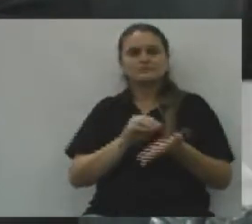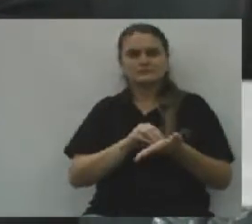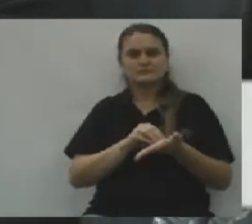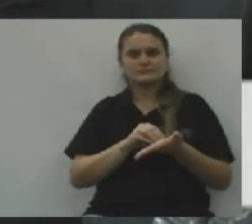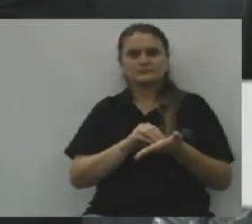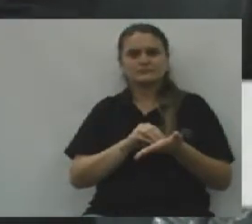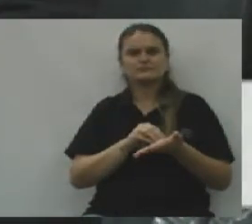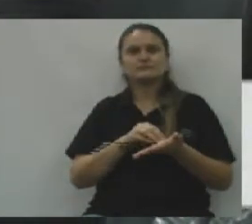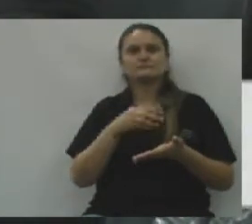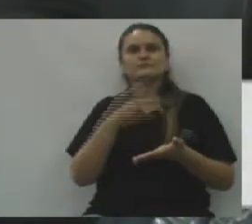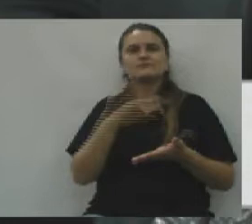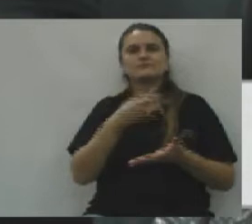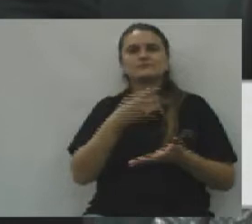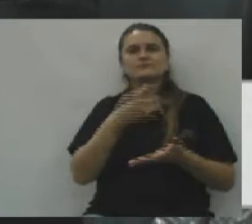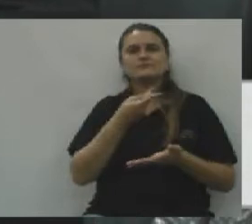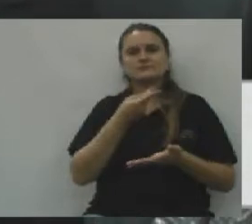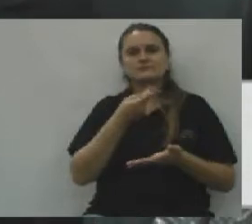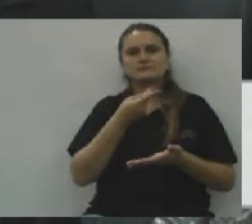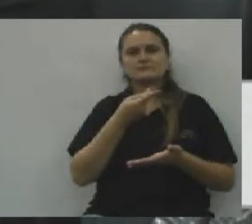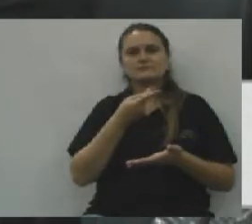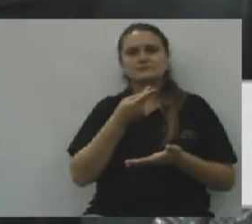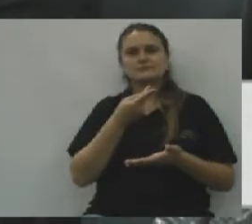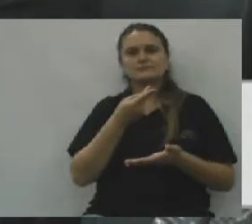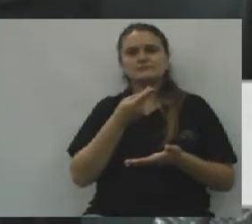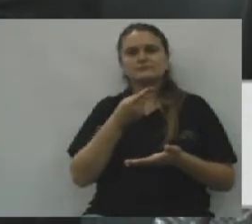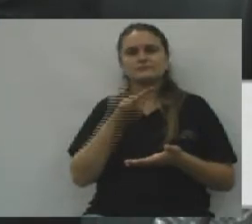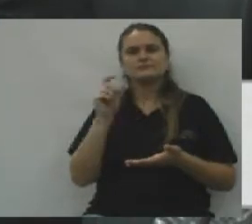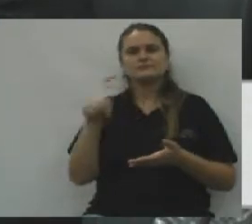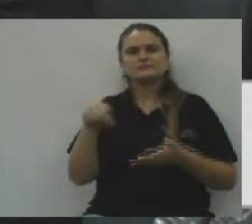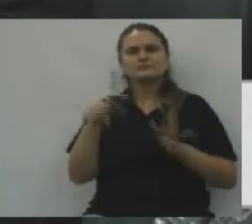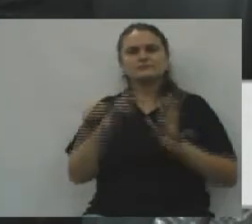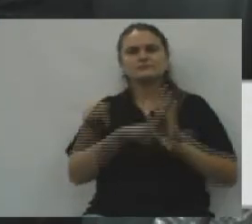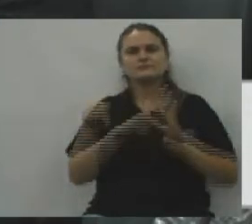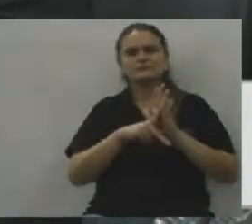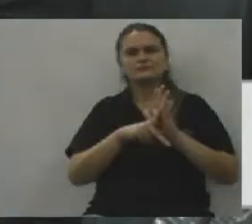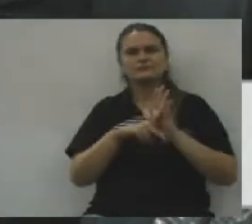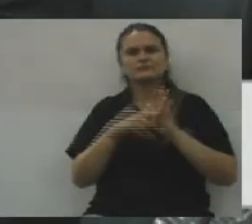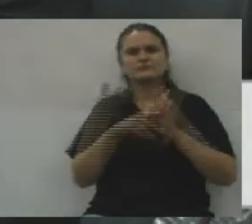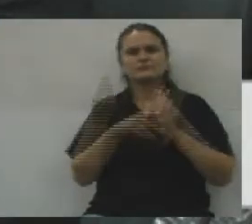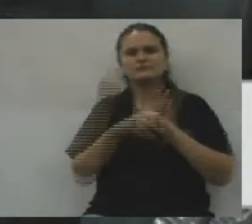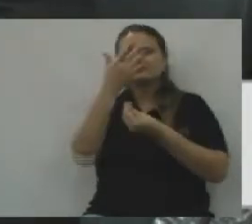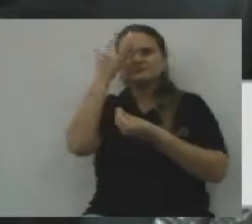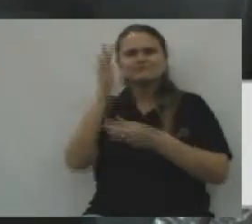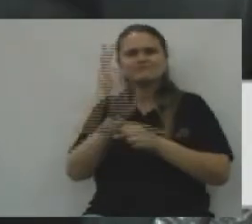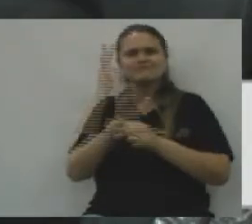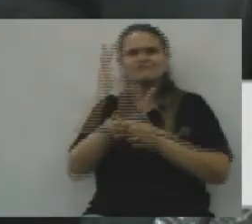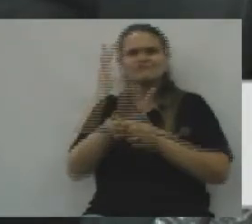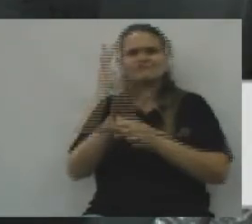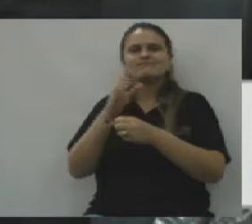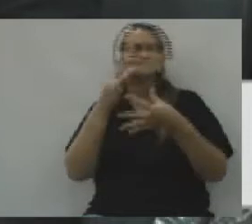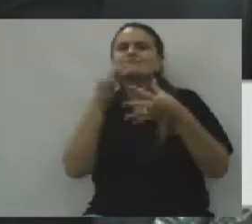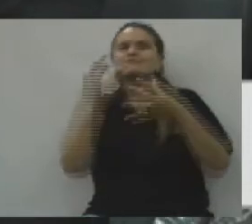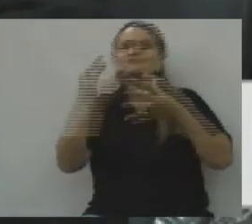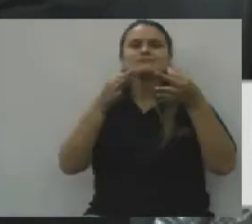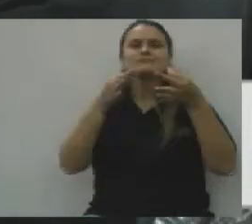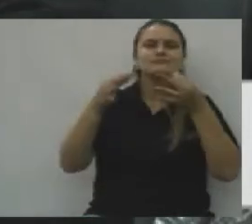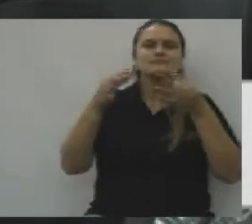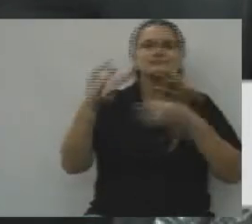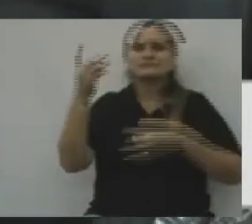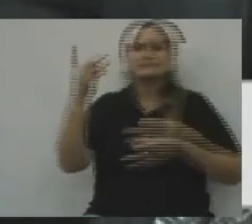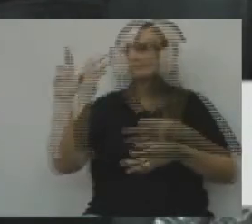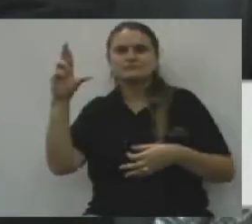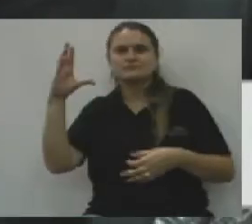reconhecimento ao que esse projeto foi construído a várias mãos, onde nós fomos pedindo sugestão para o doutor Carlos, para o